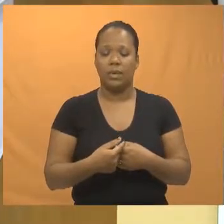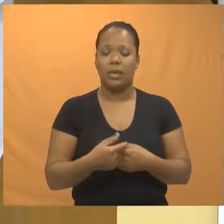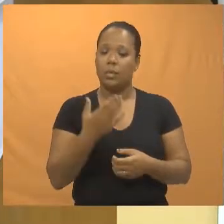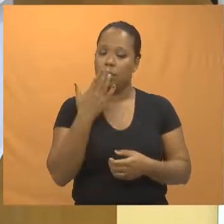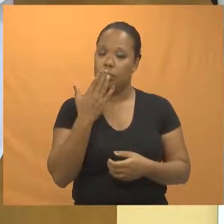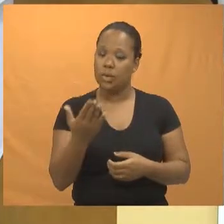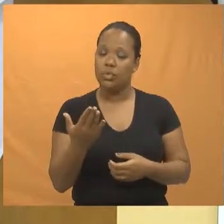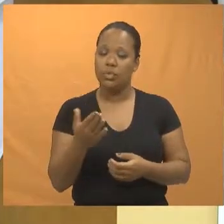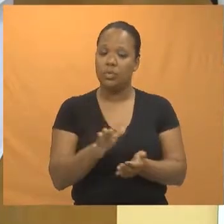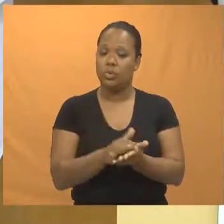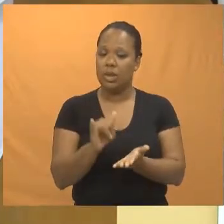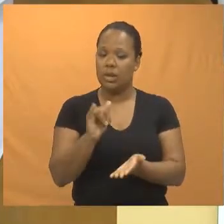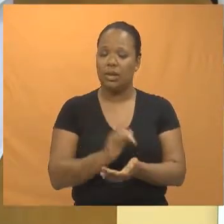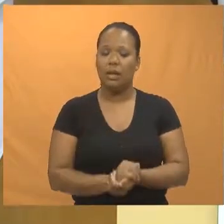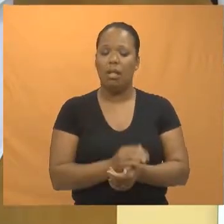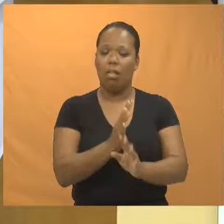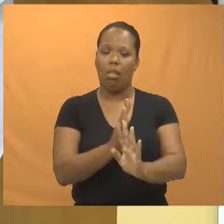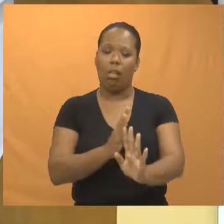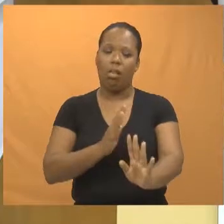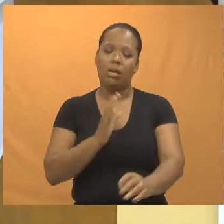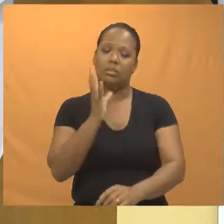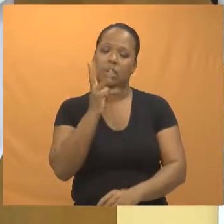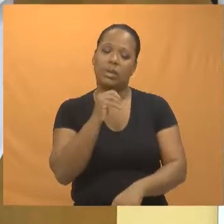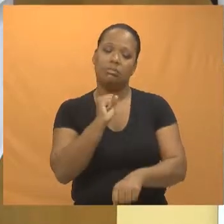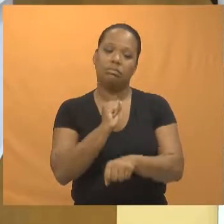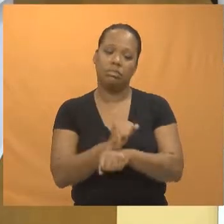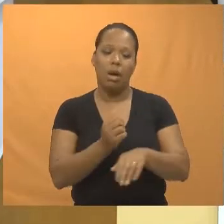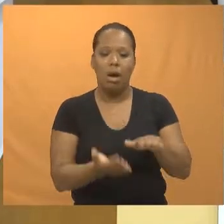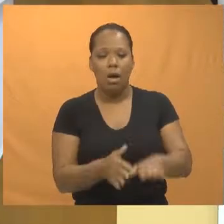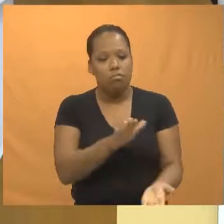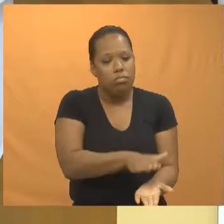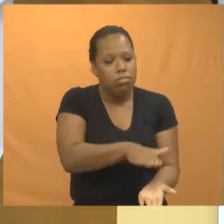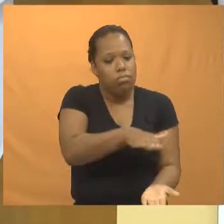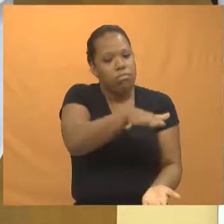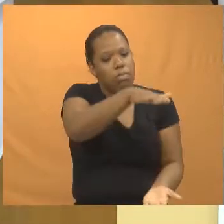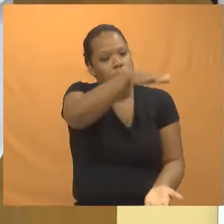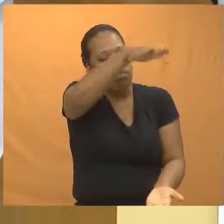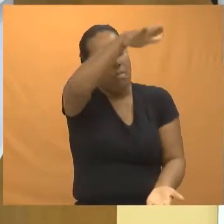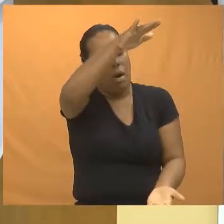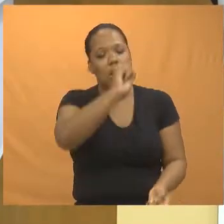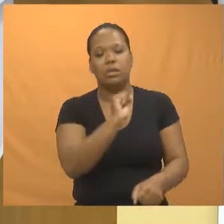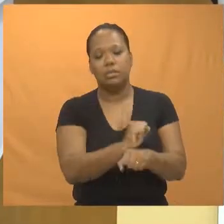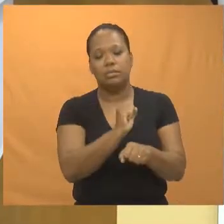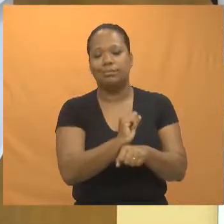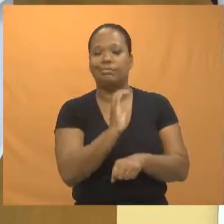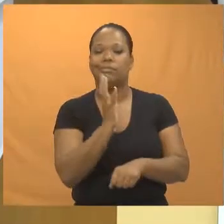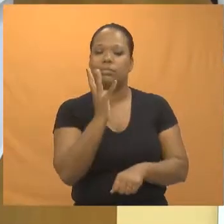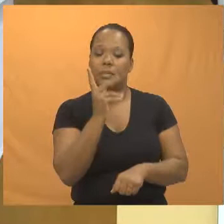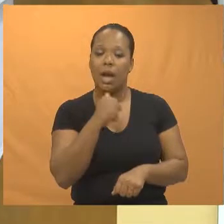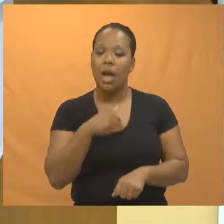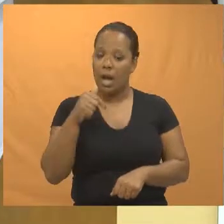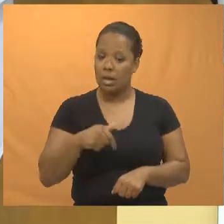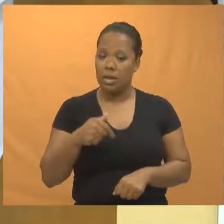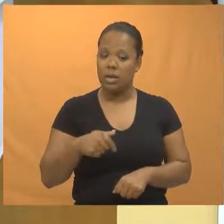Jacareí, como de outras cidades, acabam ficando paradas, aguardando a avaliação do mesmo, sendo que aqui temos competência jurídica